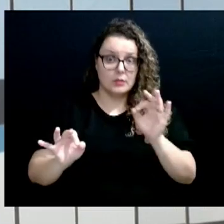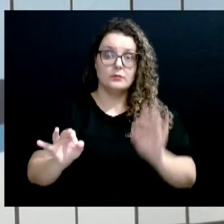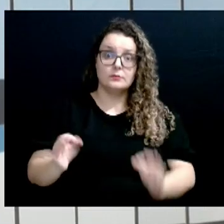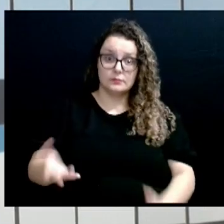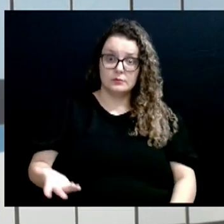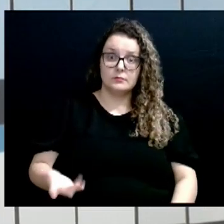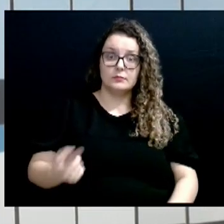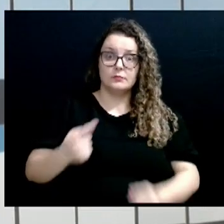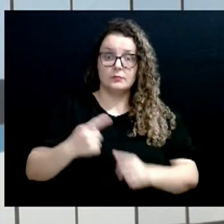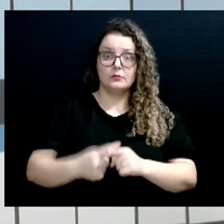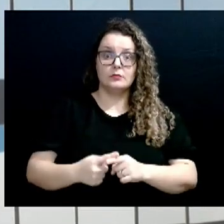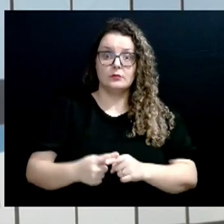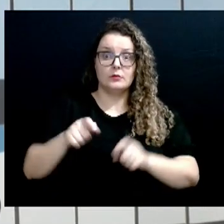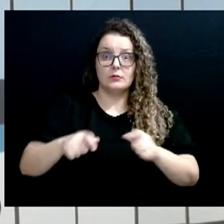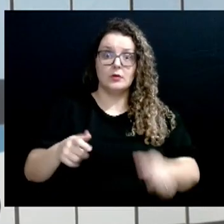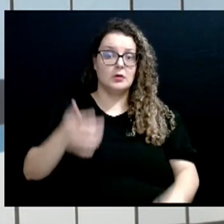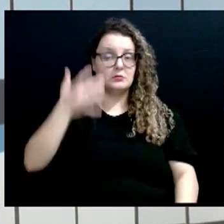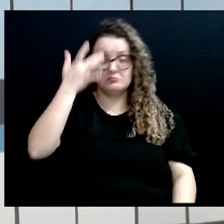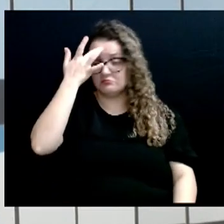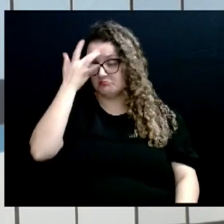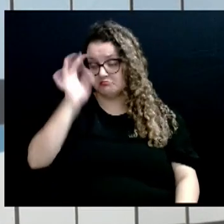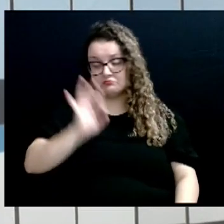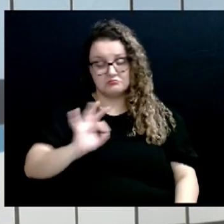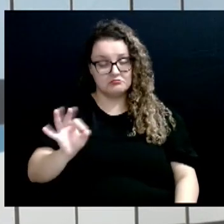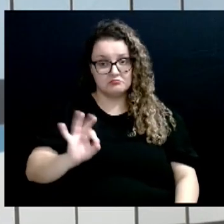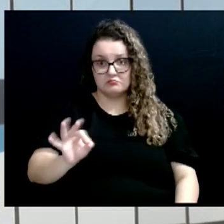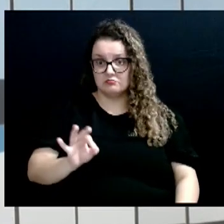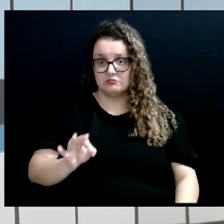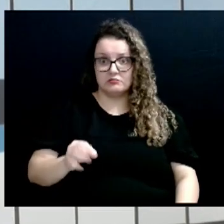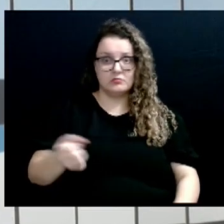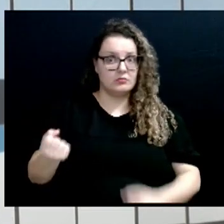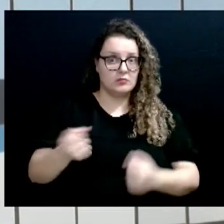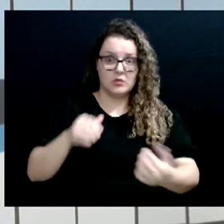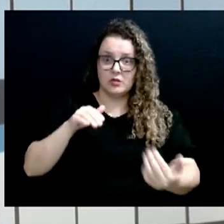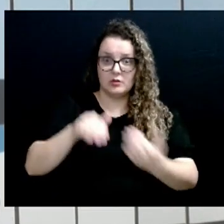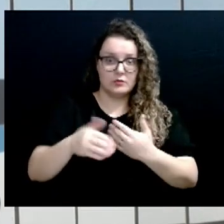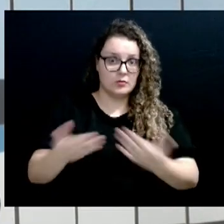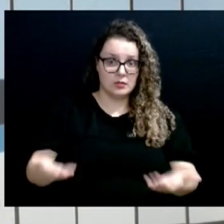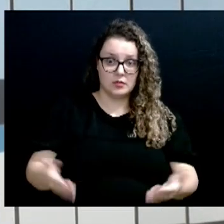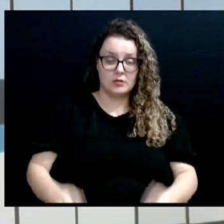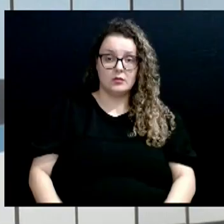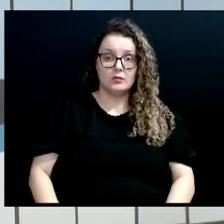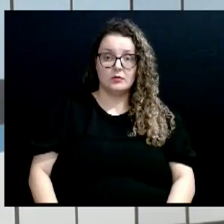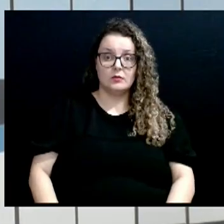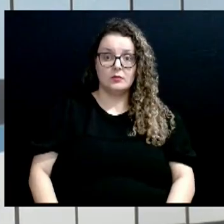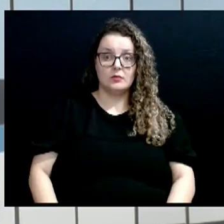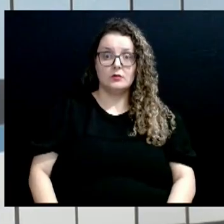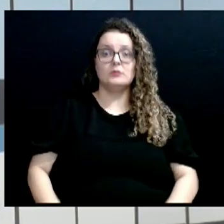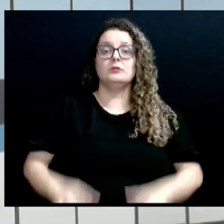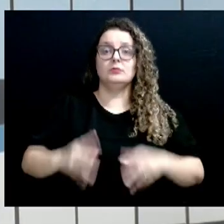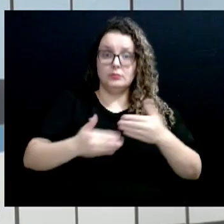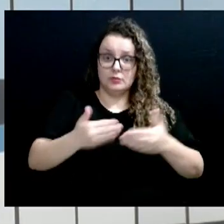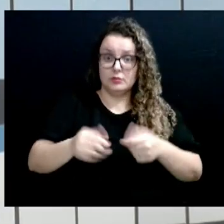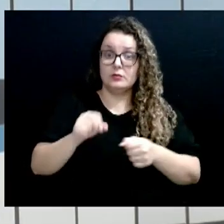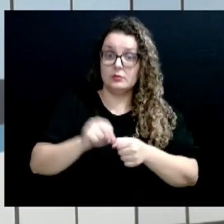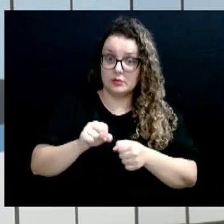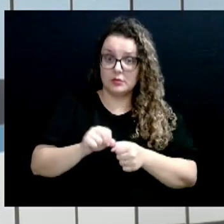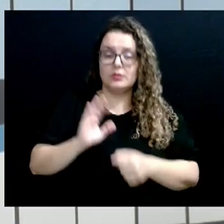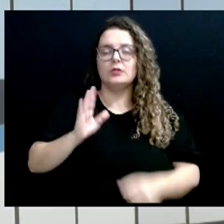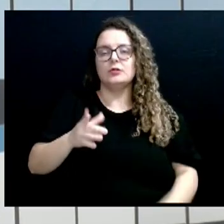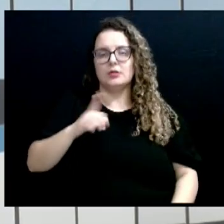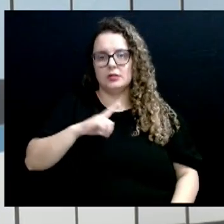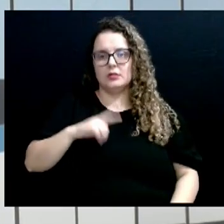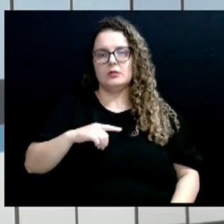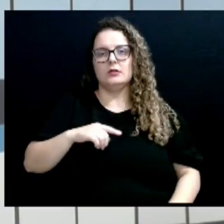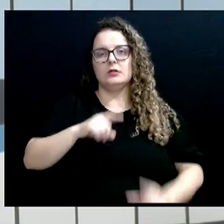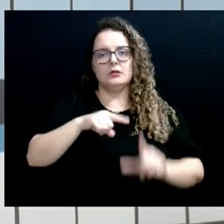pessoal que não tem nenhuma qualidade para estar transitando por aí no trânsito. Se com todo esse processo que a gente faz hoje já tem esse índice altíssimo de acidentes, que está